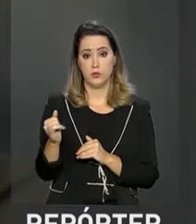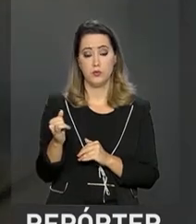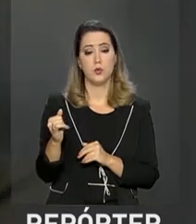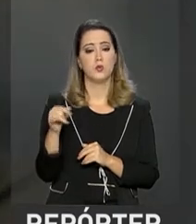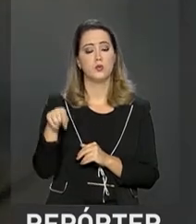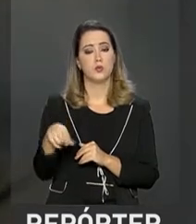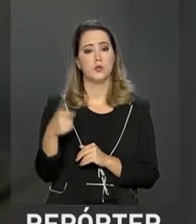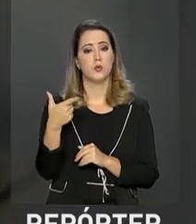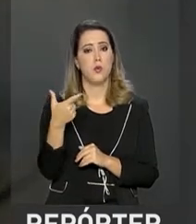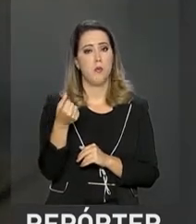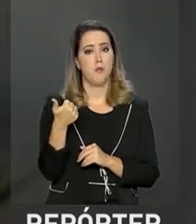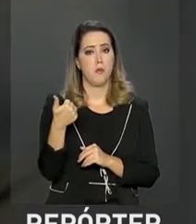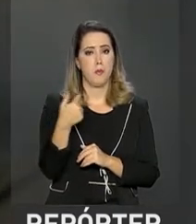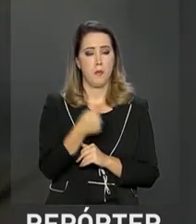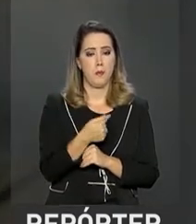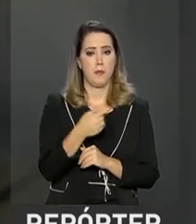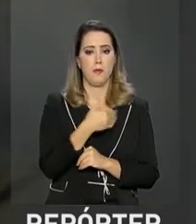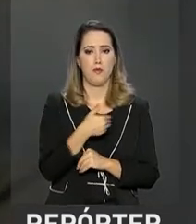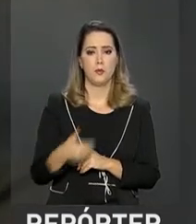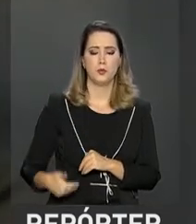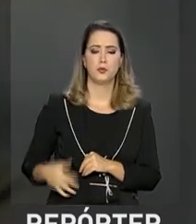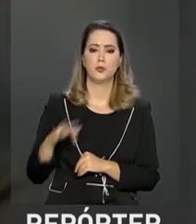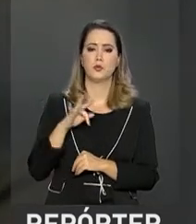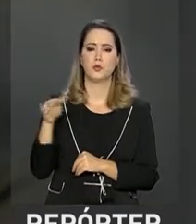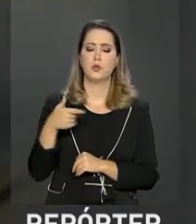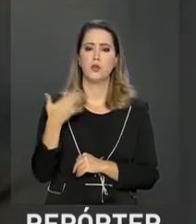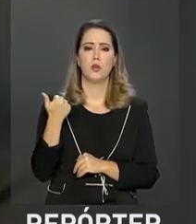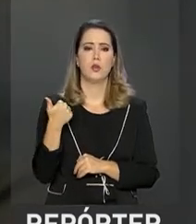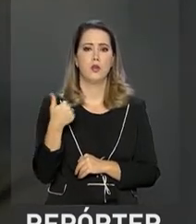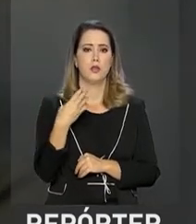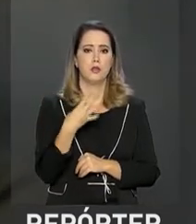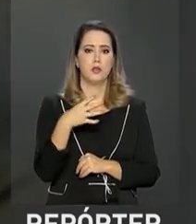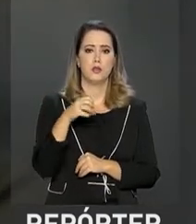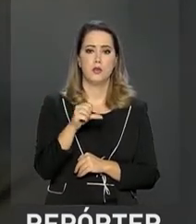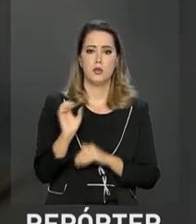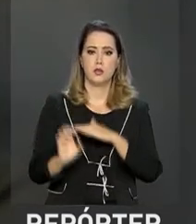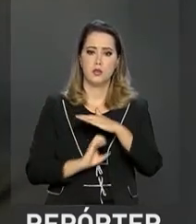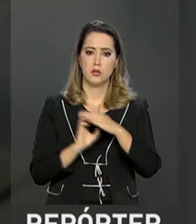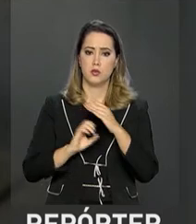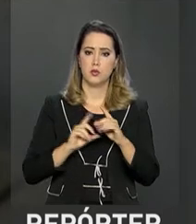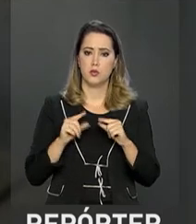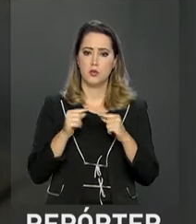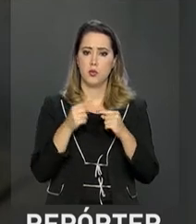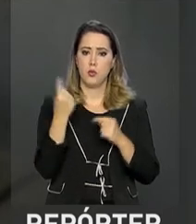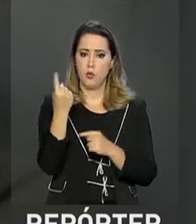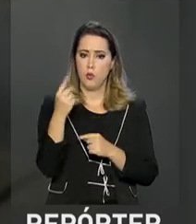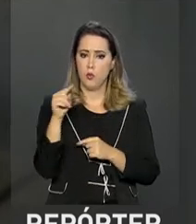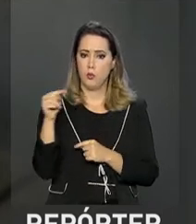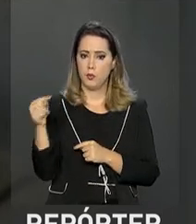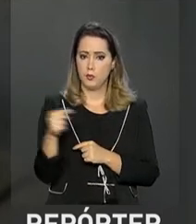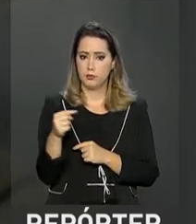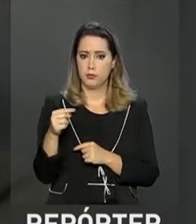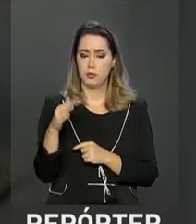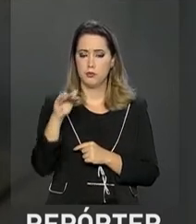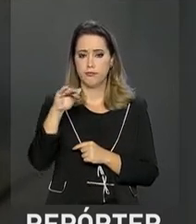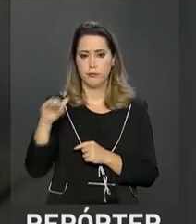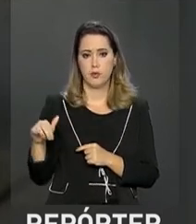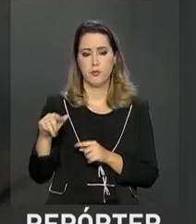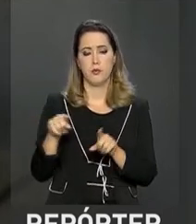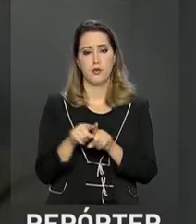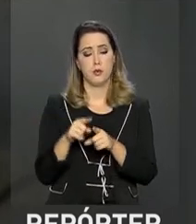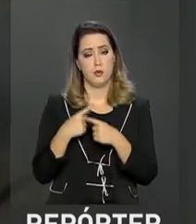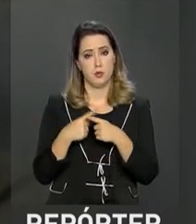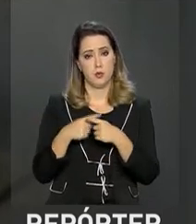2017 o governo federal tinha 149 empresas uma a menos que no segundo trimestre com a liquidação